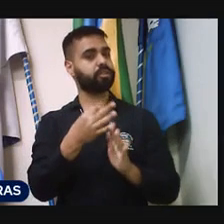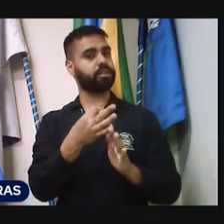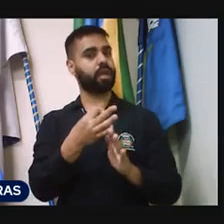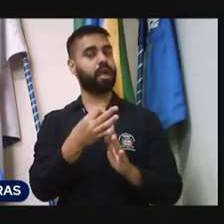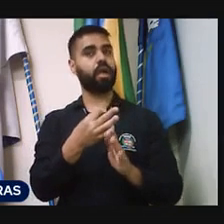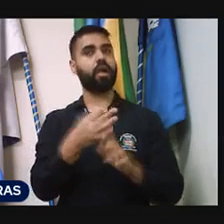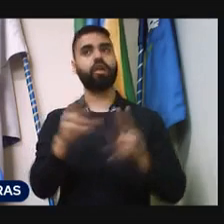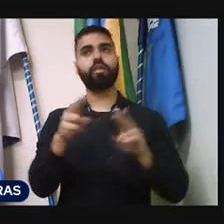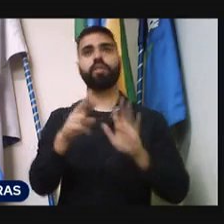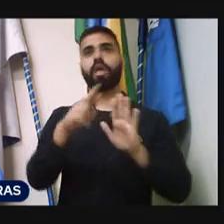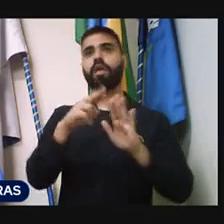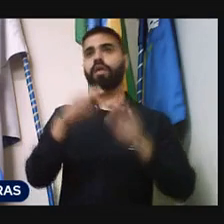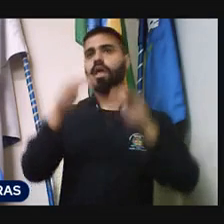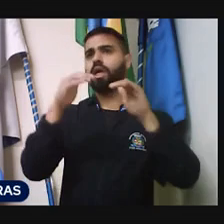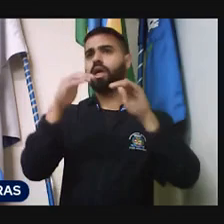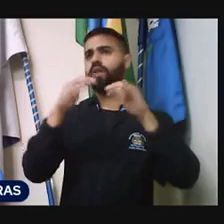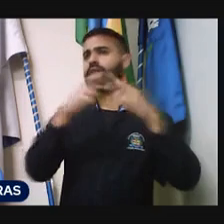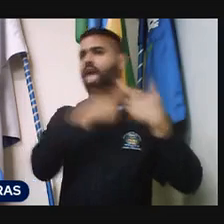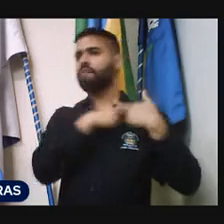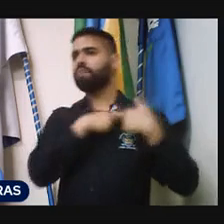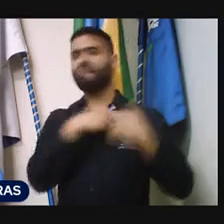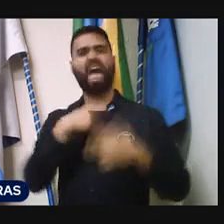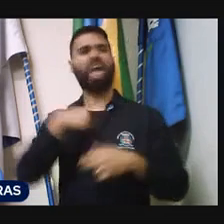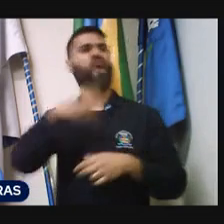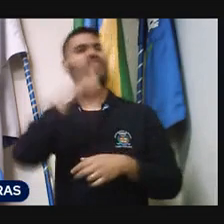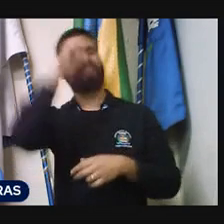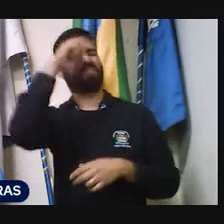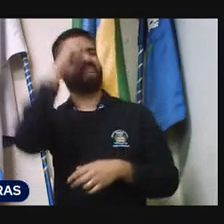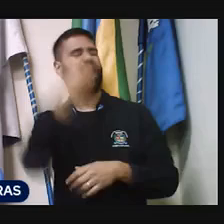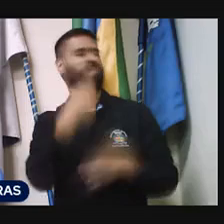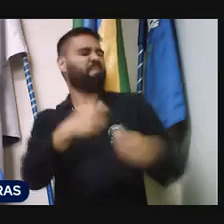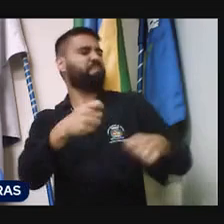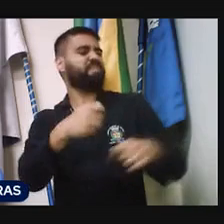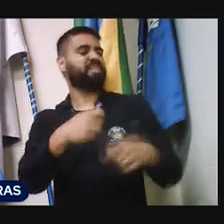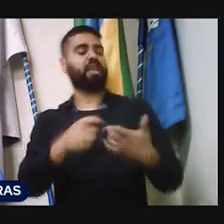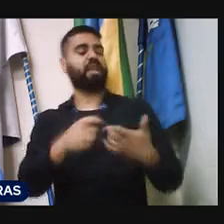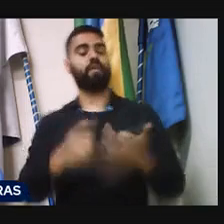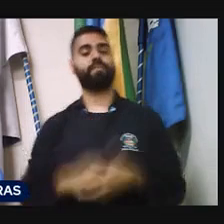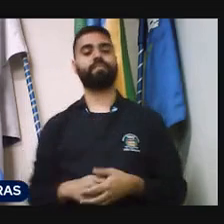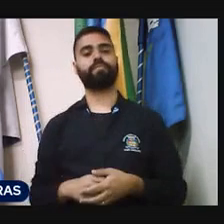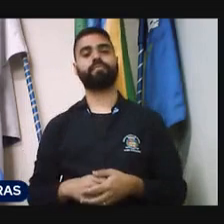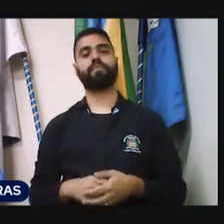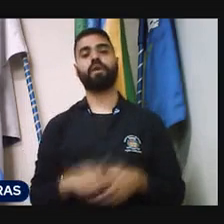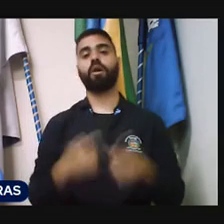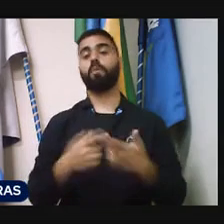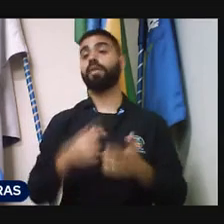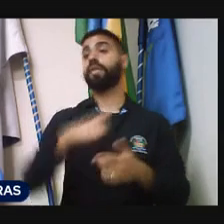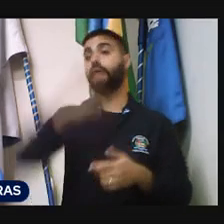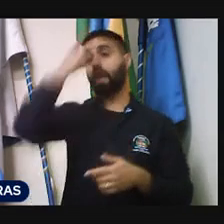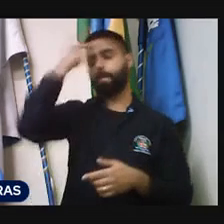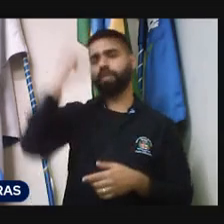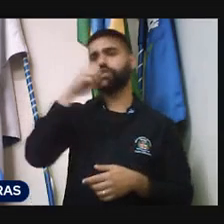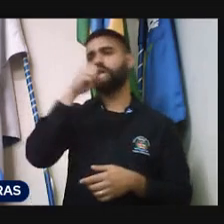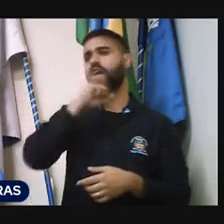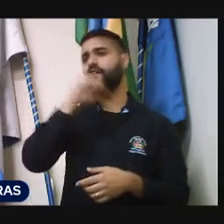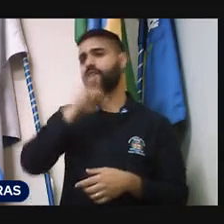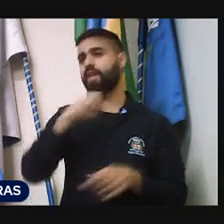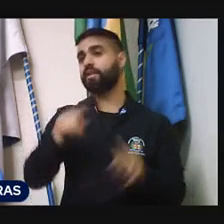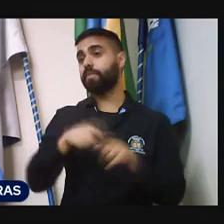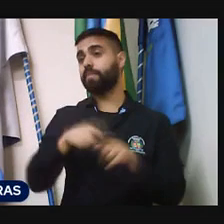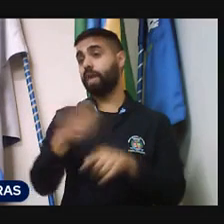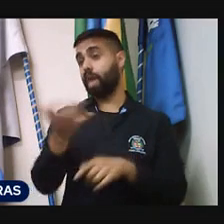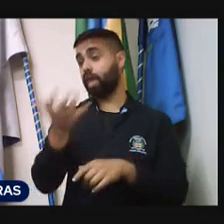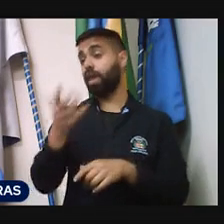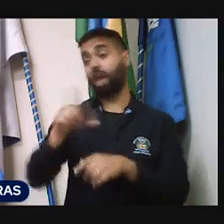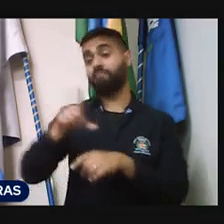aqui de responsabilidade que depois você não vai lá no hospital tem que ser atendimento e ficar lá ficar internado e idosos aqui também que estão em casa que